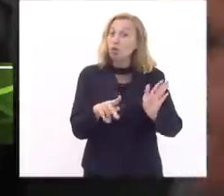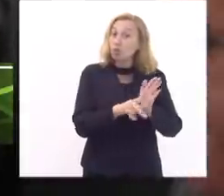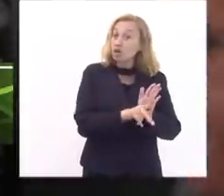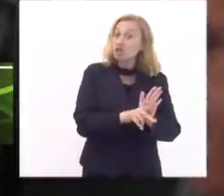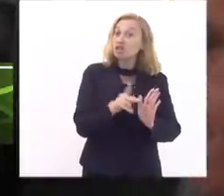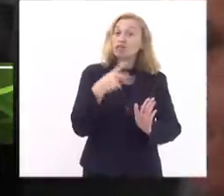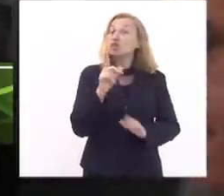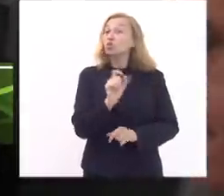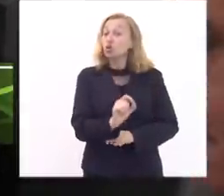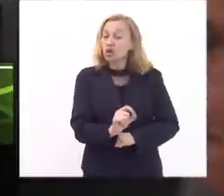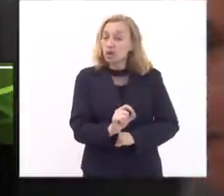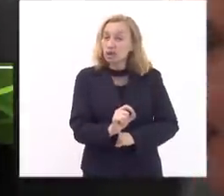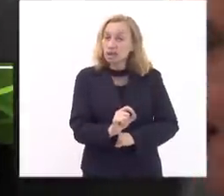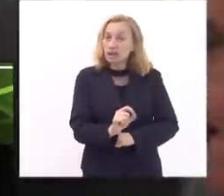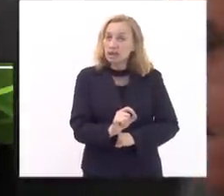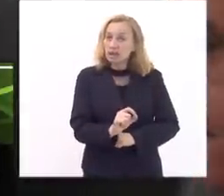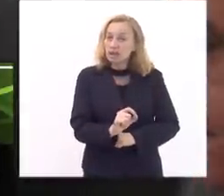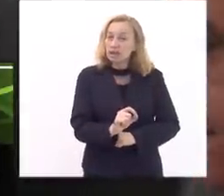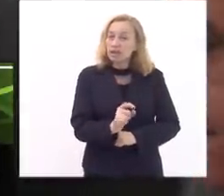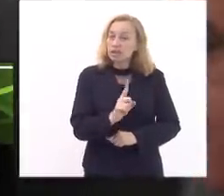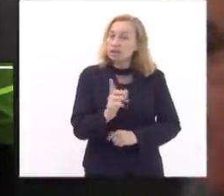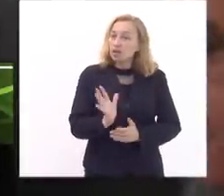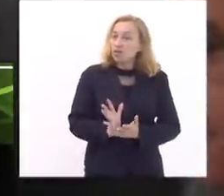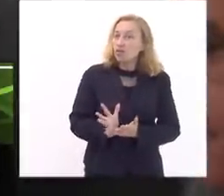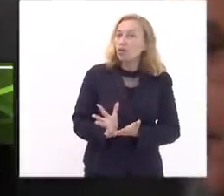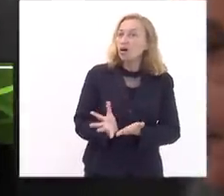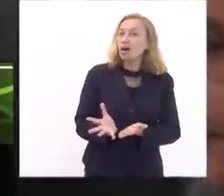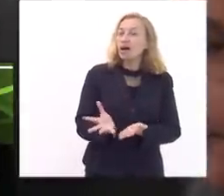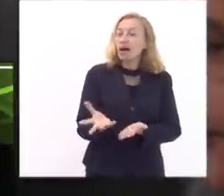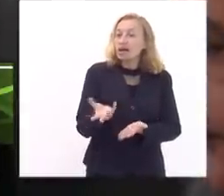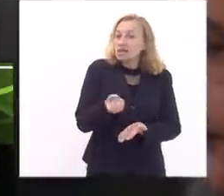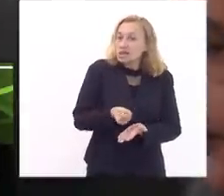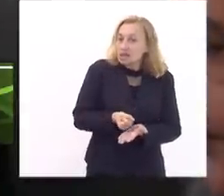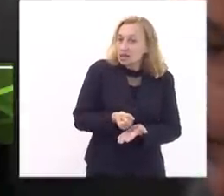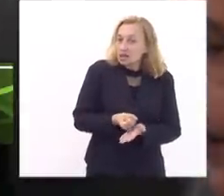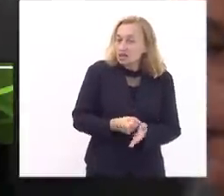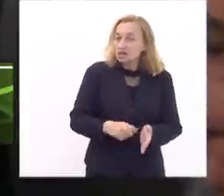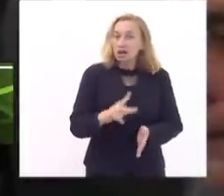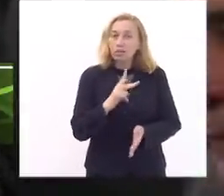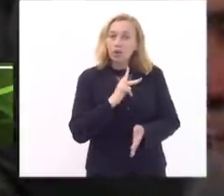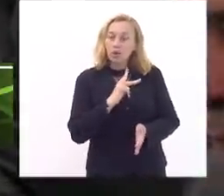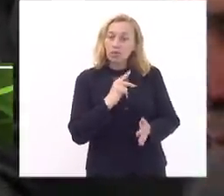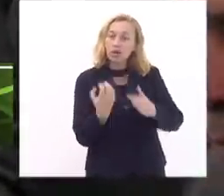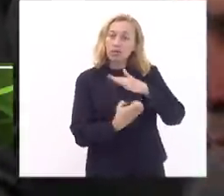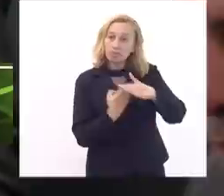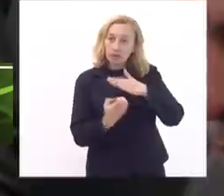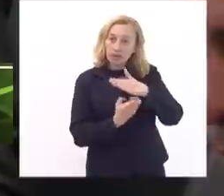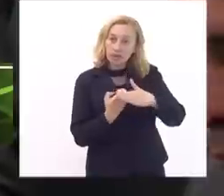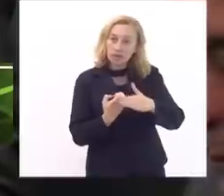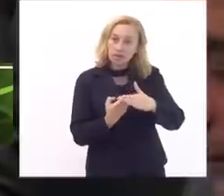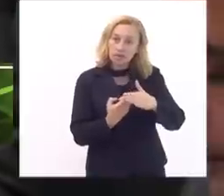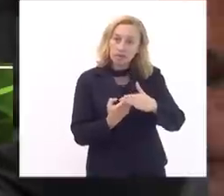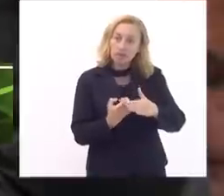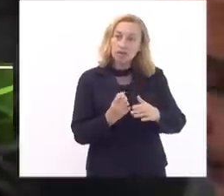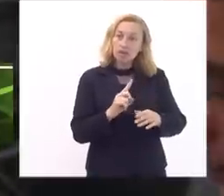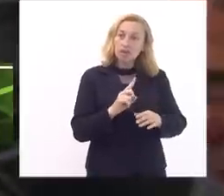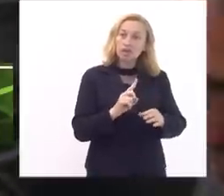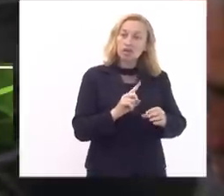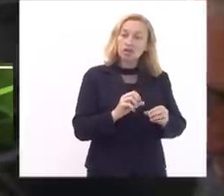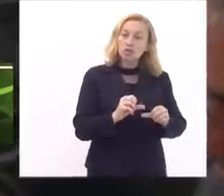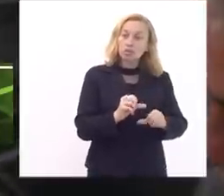de, se não forem acolhidos na própria SEDAI, em outros órgãos,